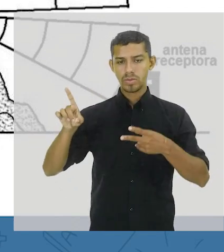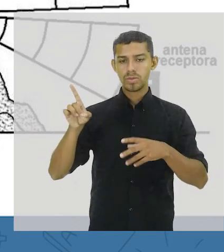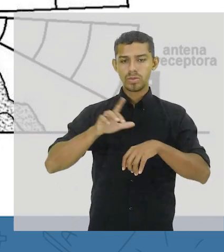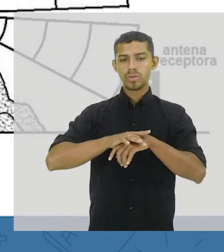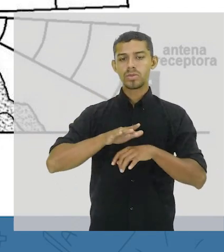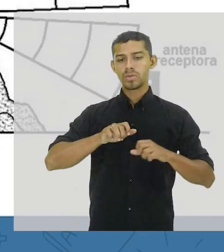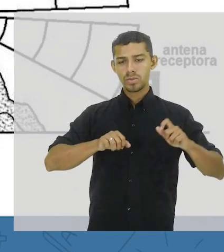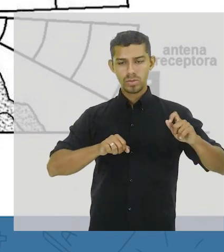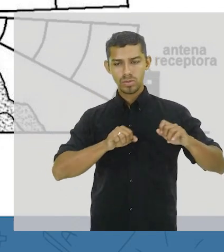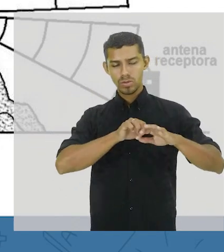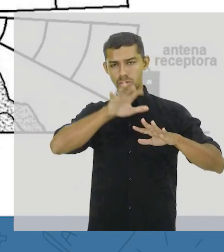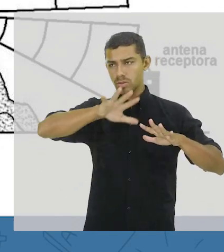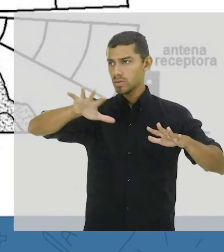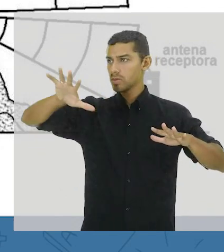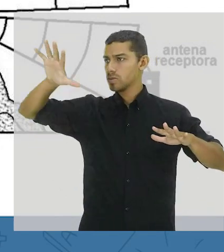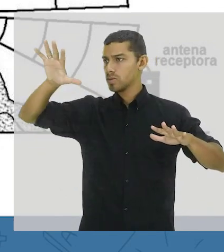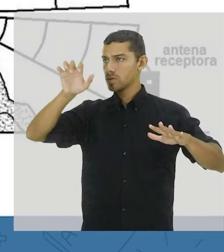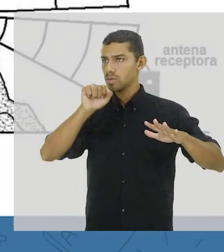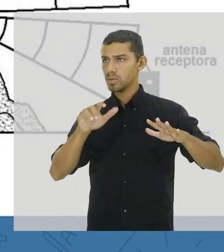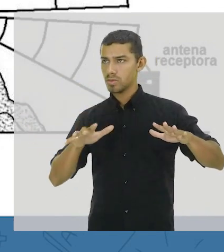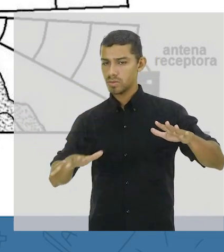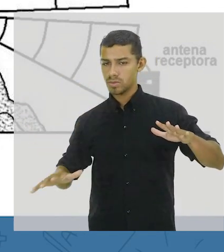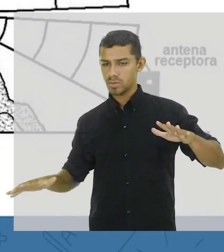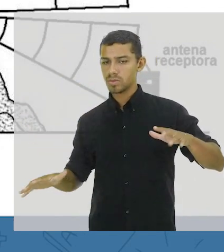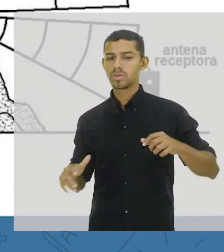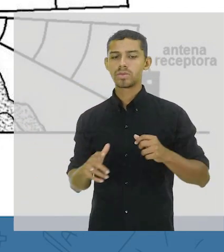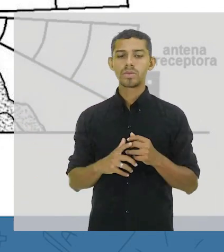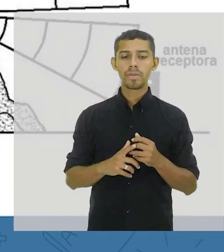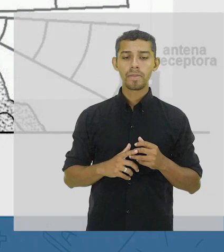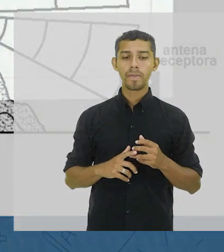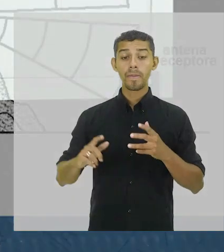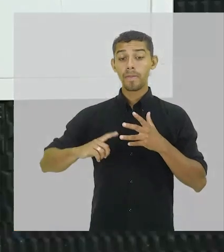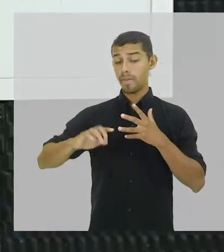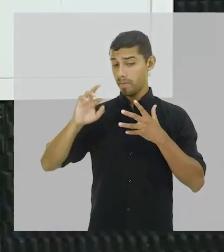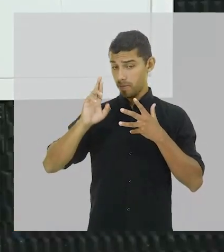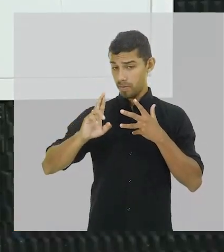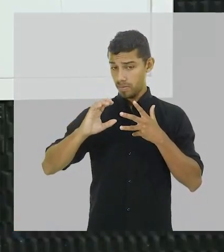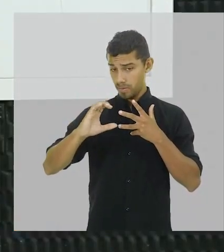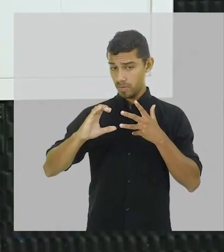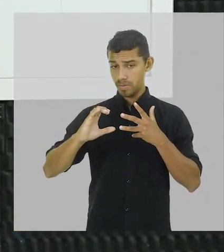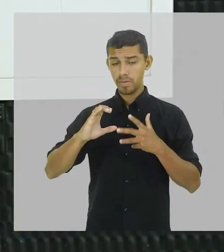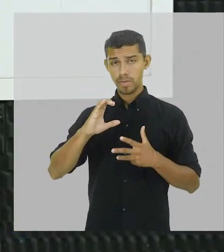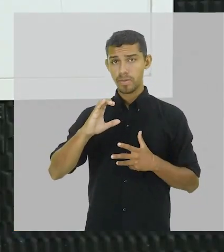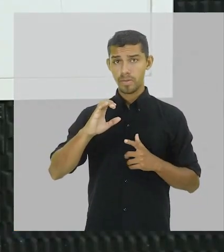e letra E, polarização. Certo? Então vamos ver aqui